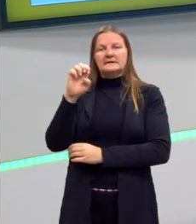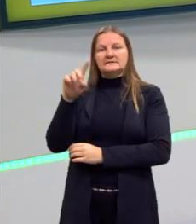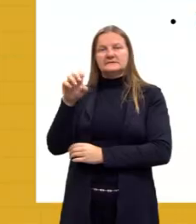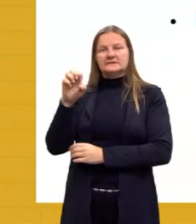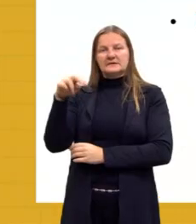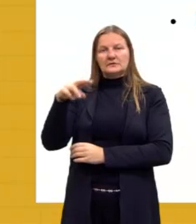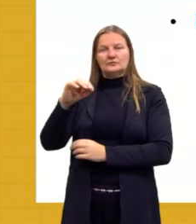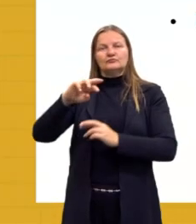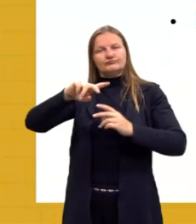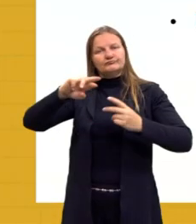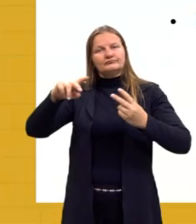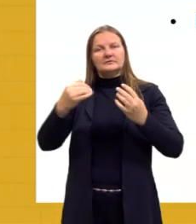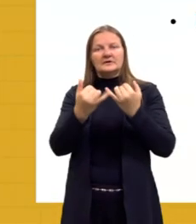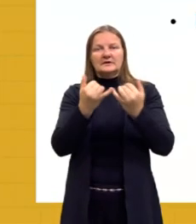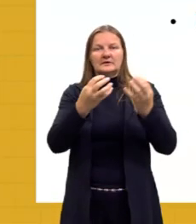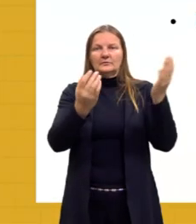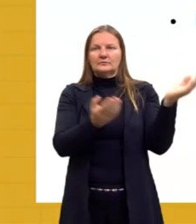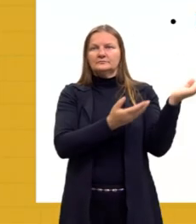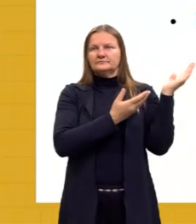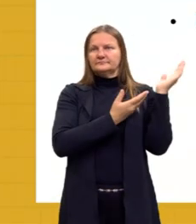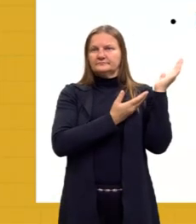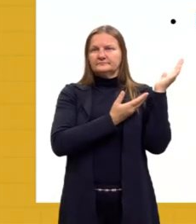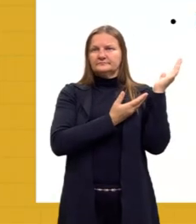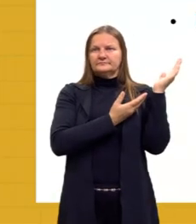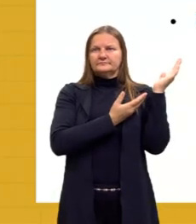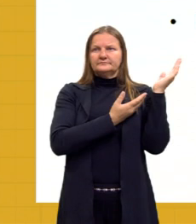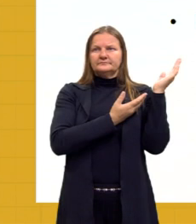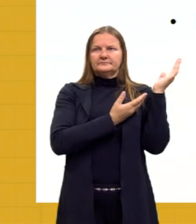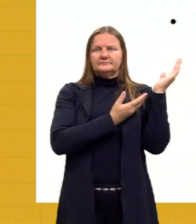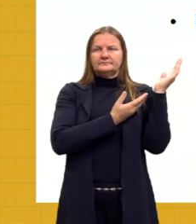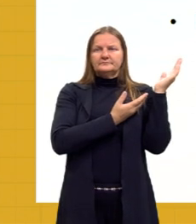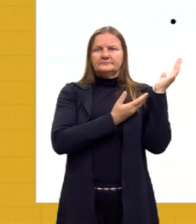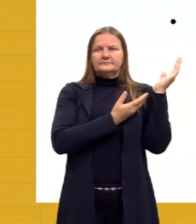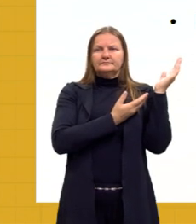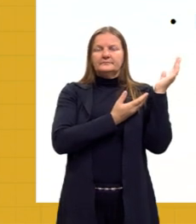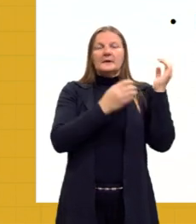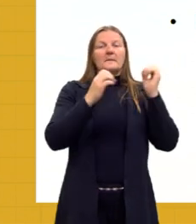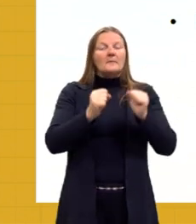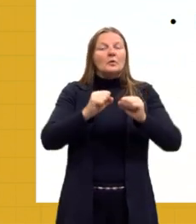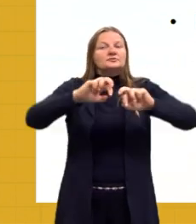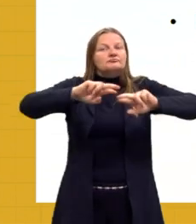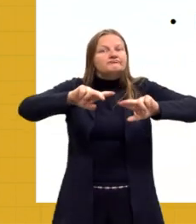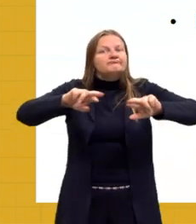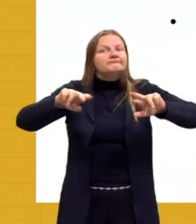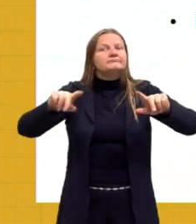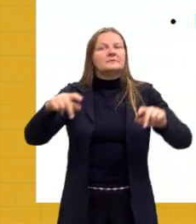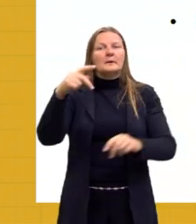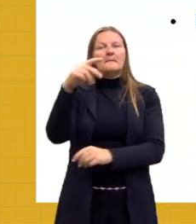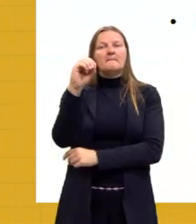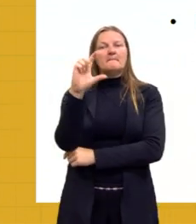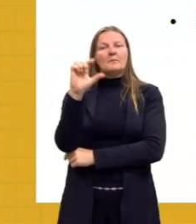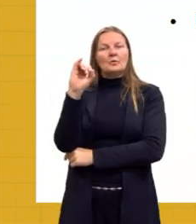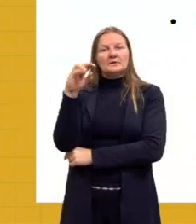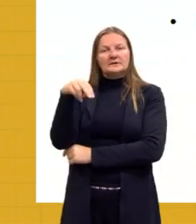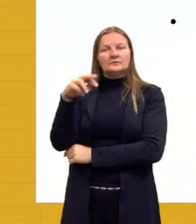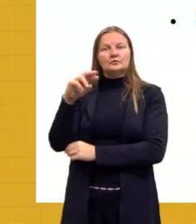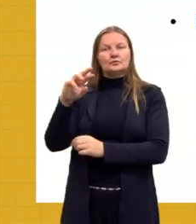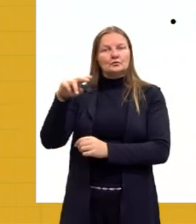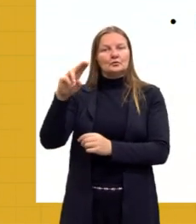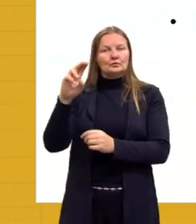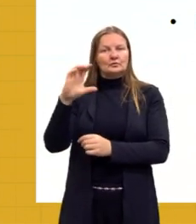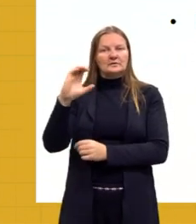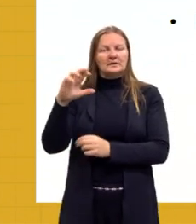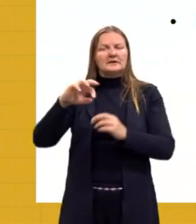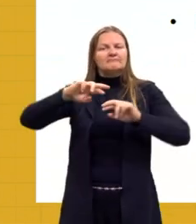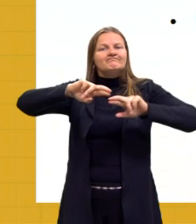aí aparece alguns exemplos ou bolo polinucleares as polinucleares